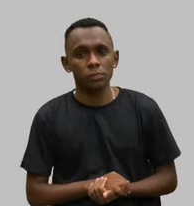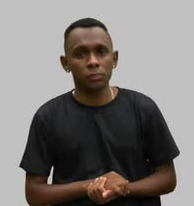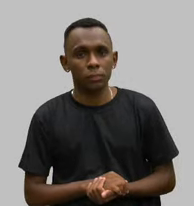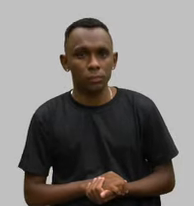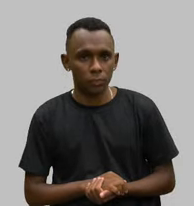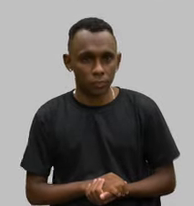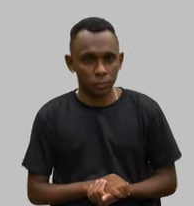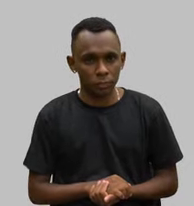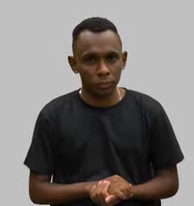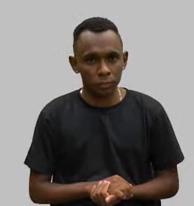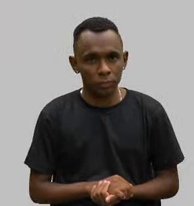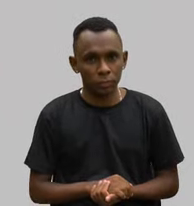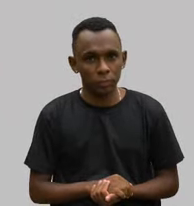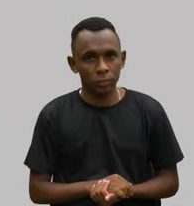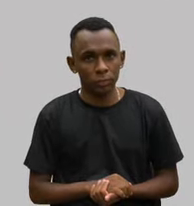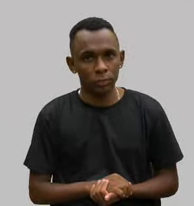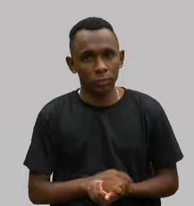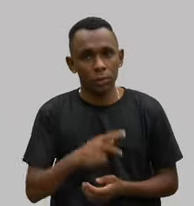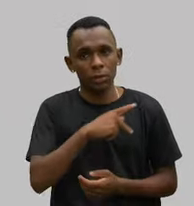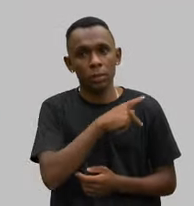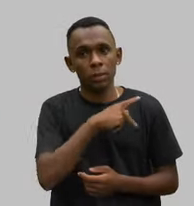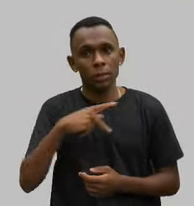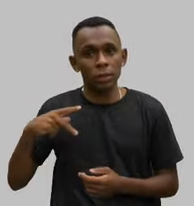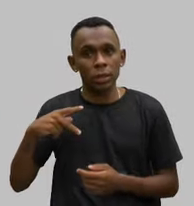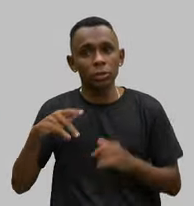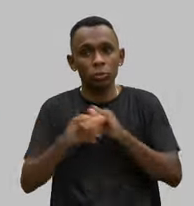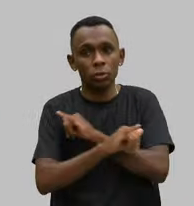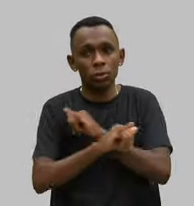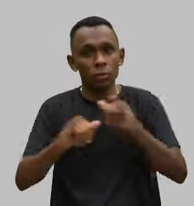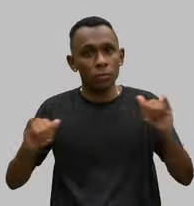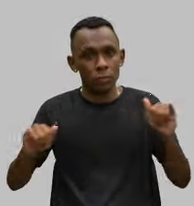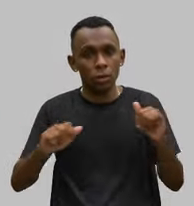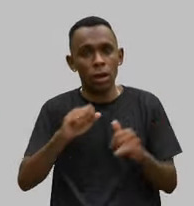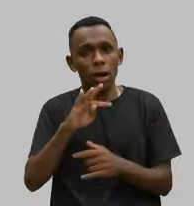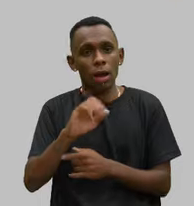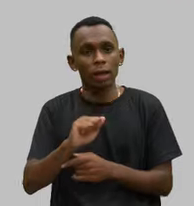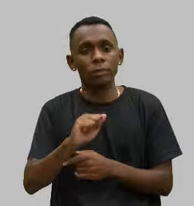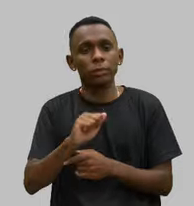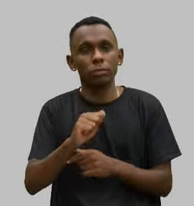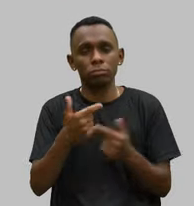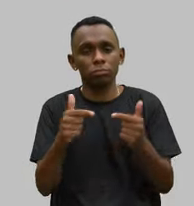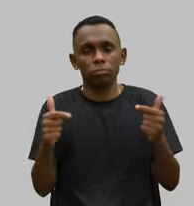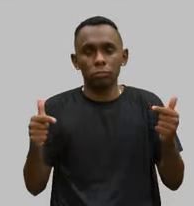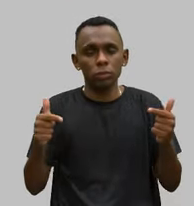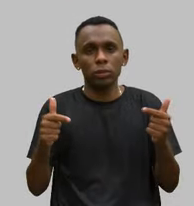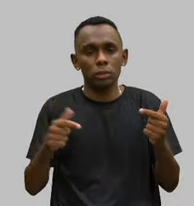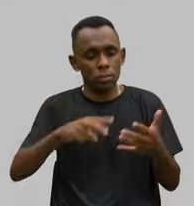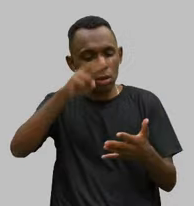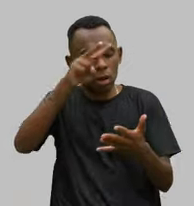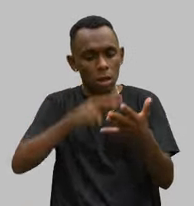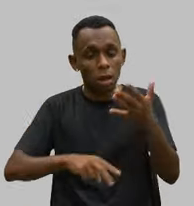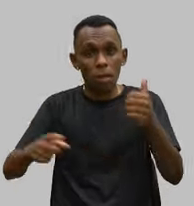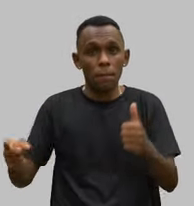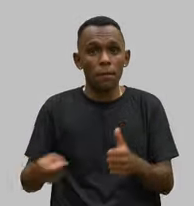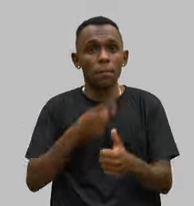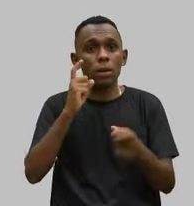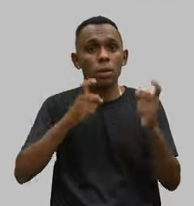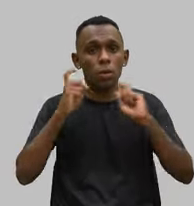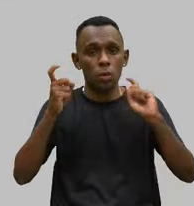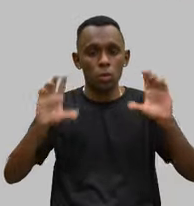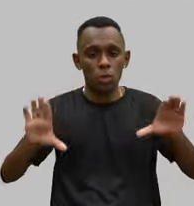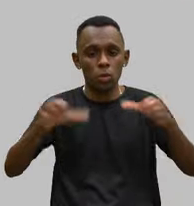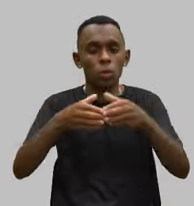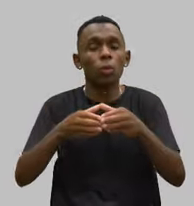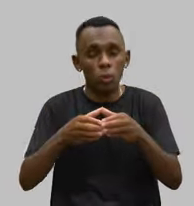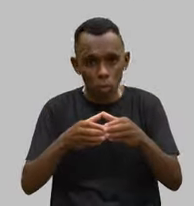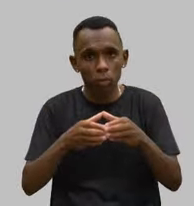WhatsApp a presidência informa que não há ata a ser lida por se tratar da primeira reunião conjunta